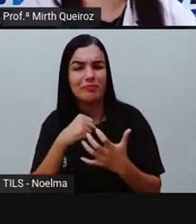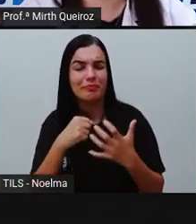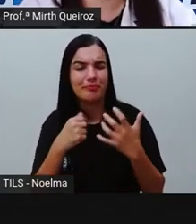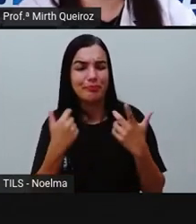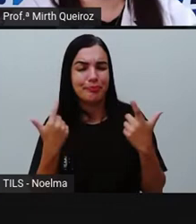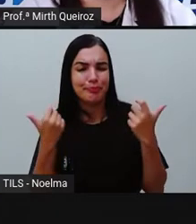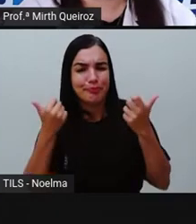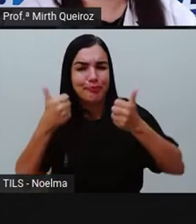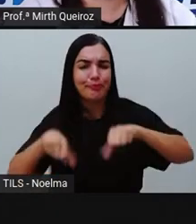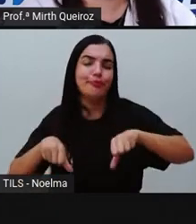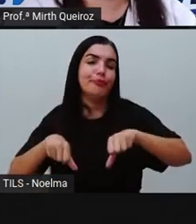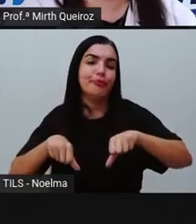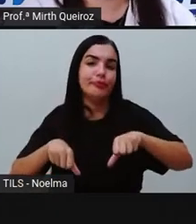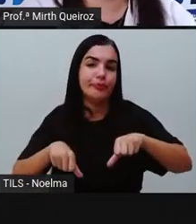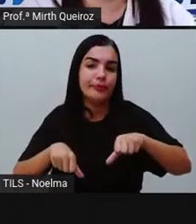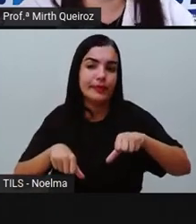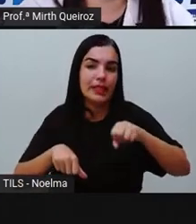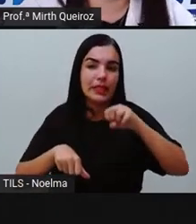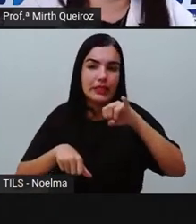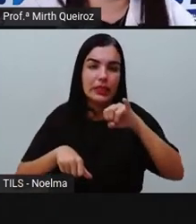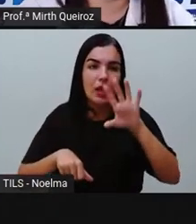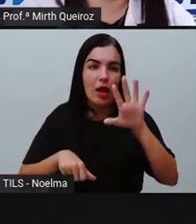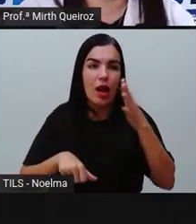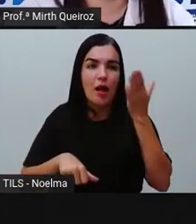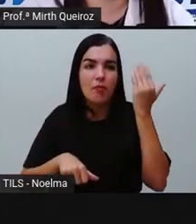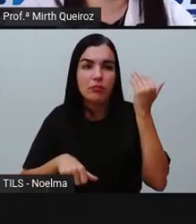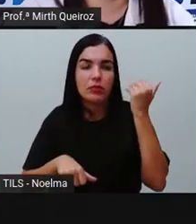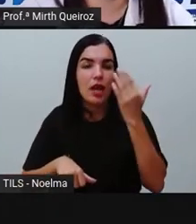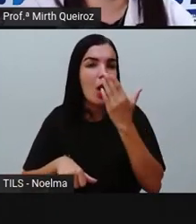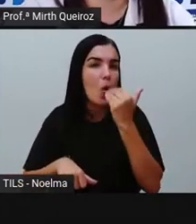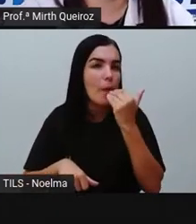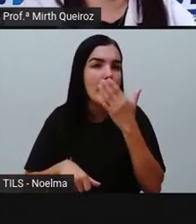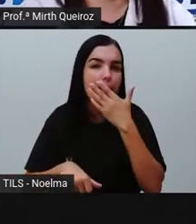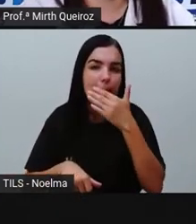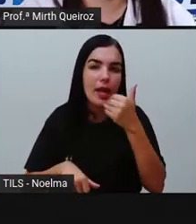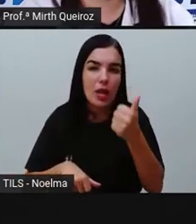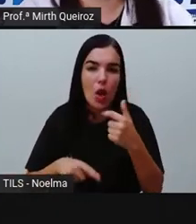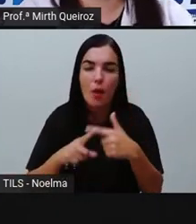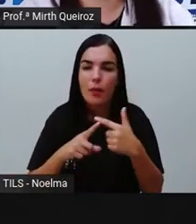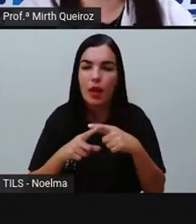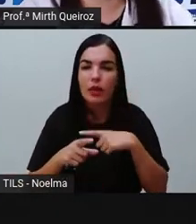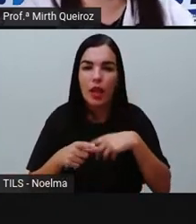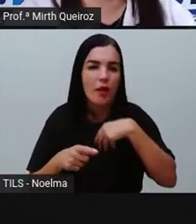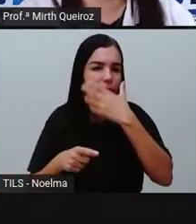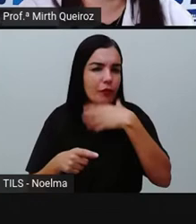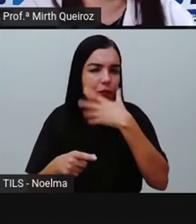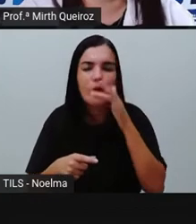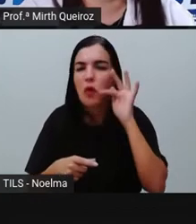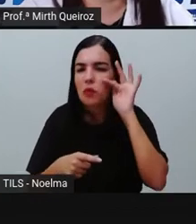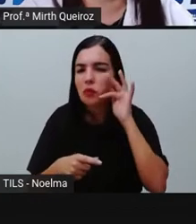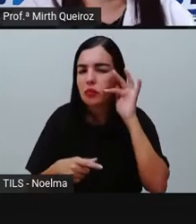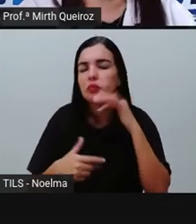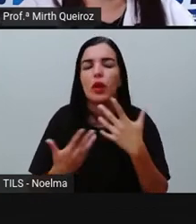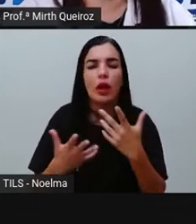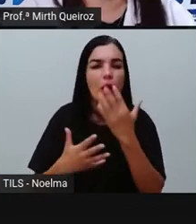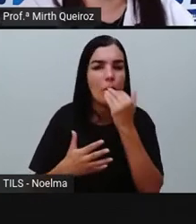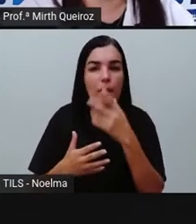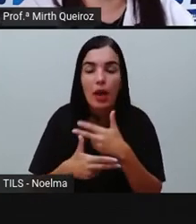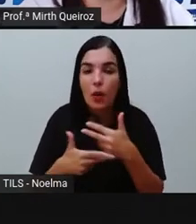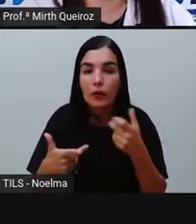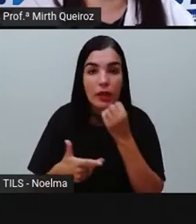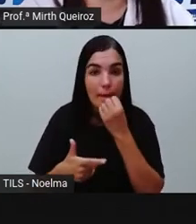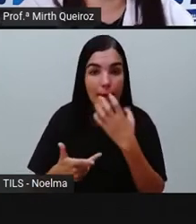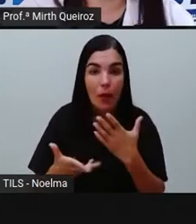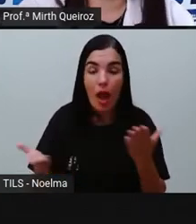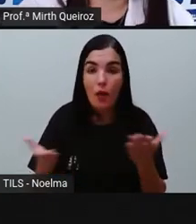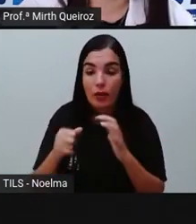se comiam, né, melhor por comer mais verduras, frutas, legumes. E durante essa